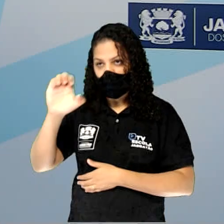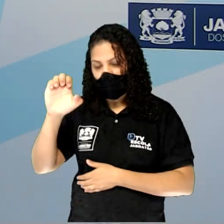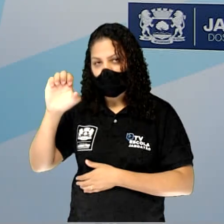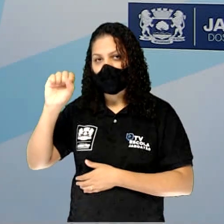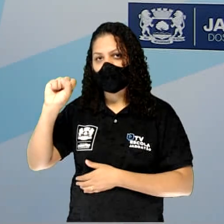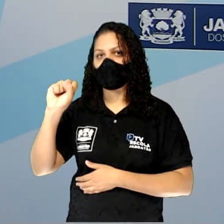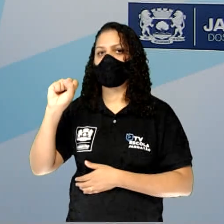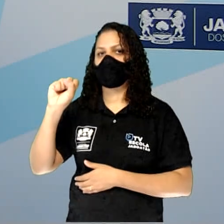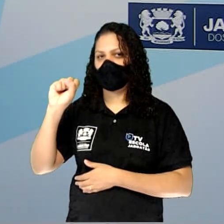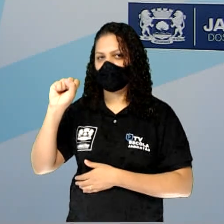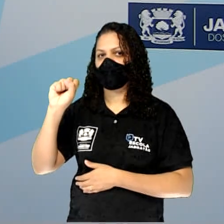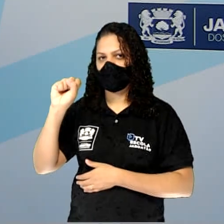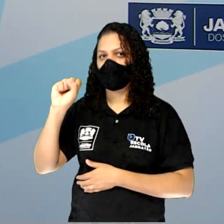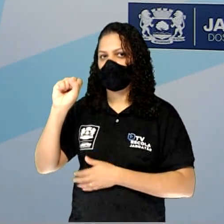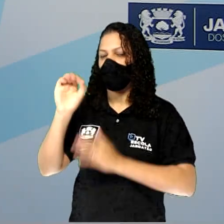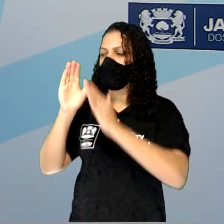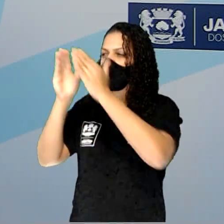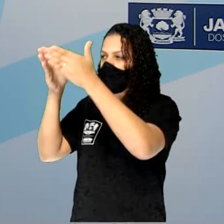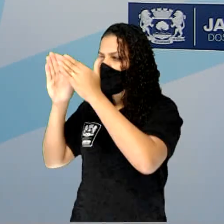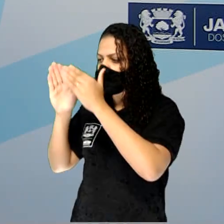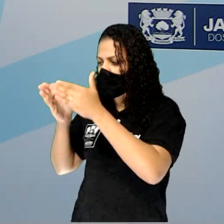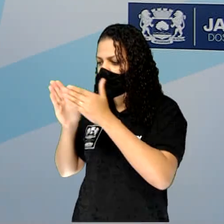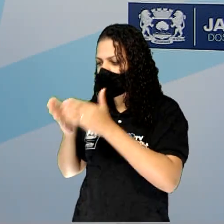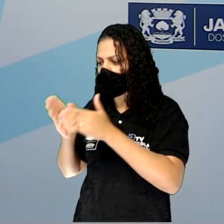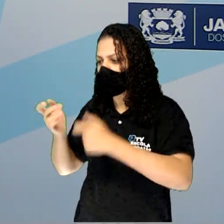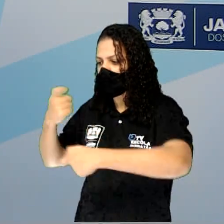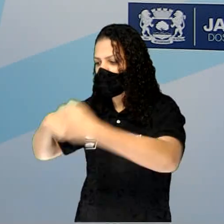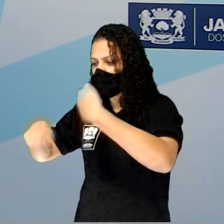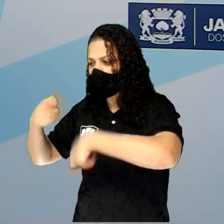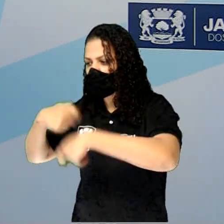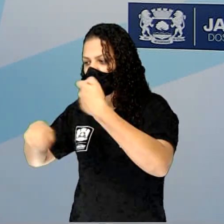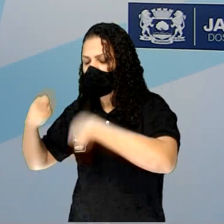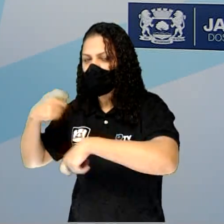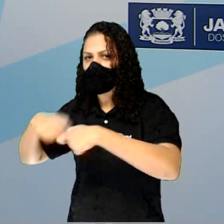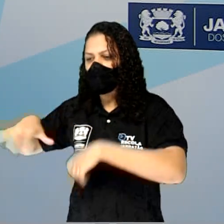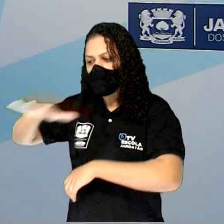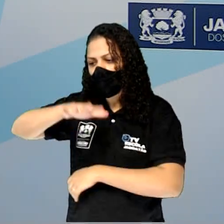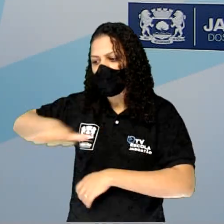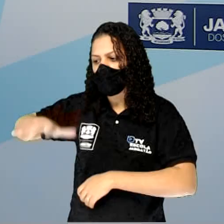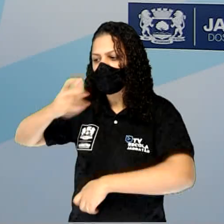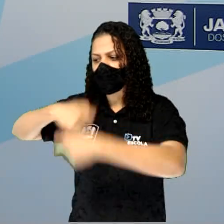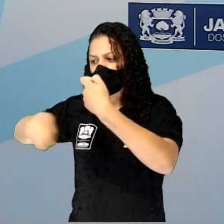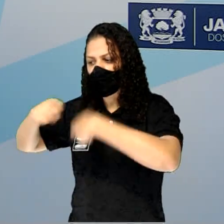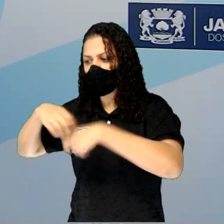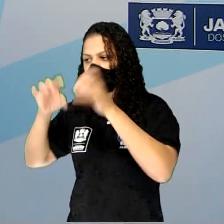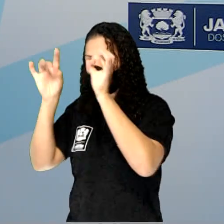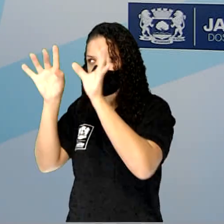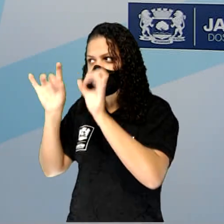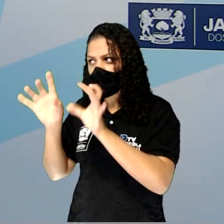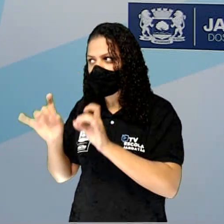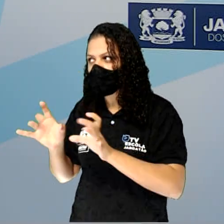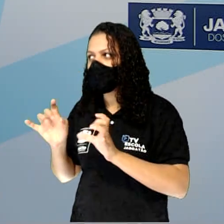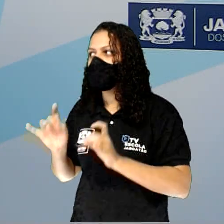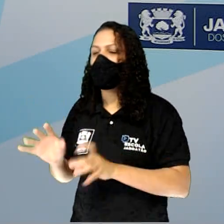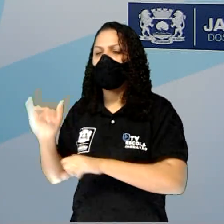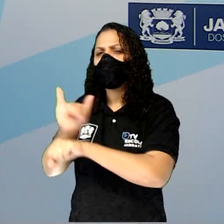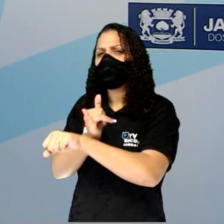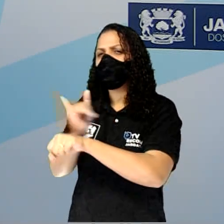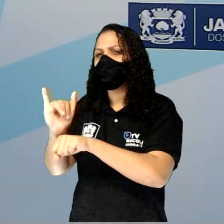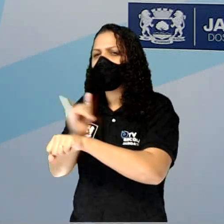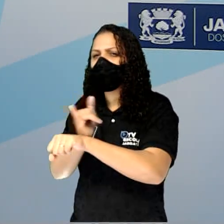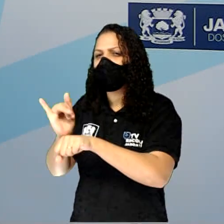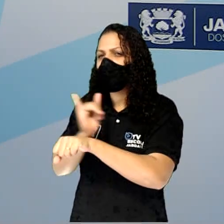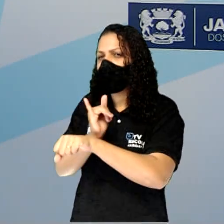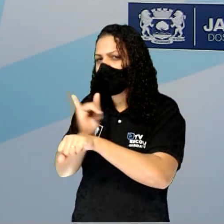litoral, zonas econômicas especiais. Veja aqui a estratégia, não é